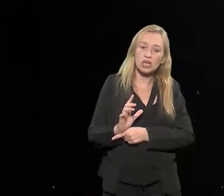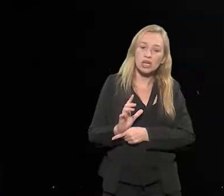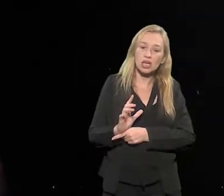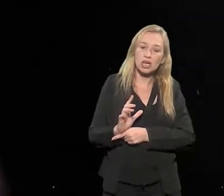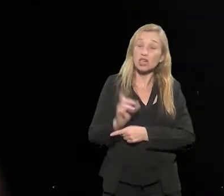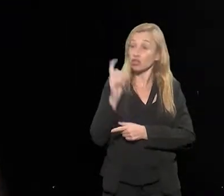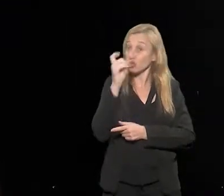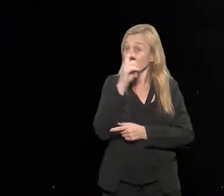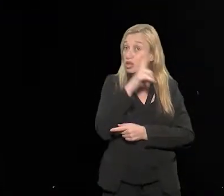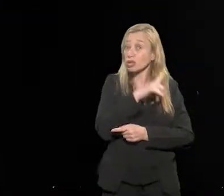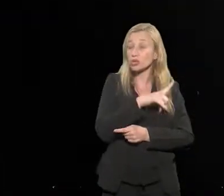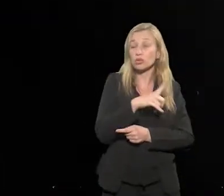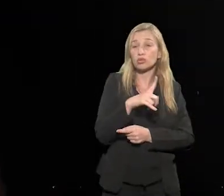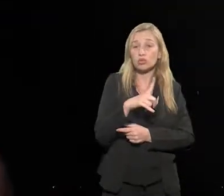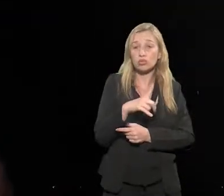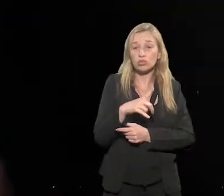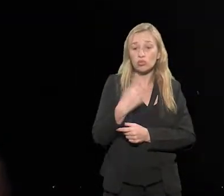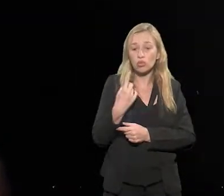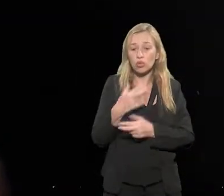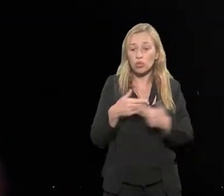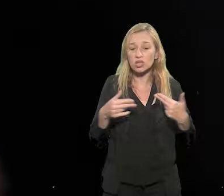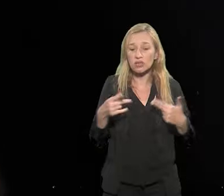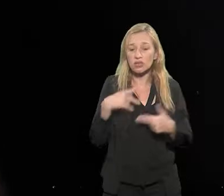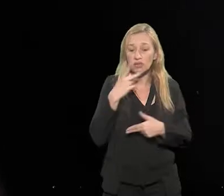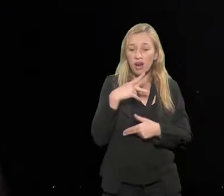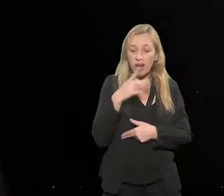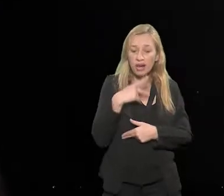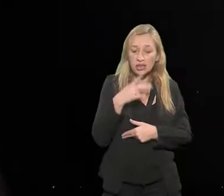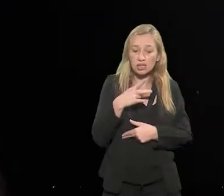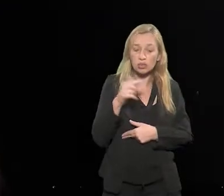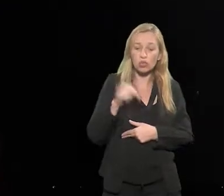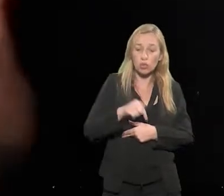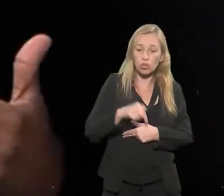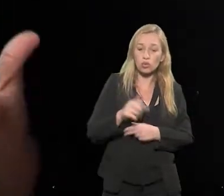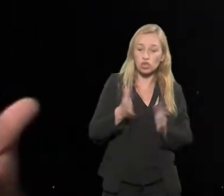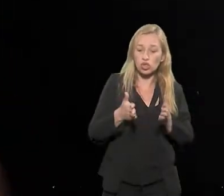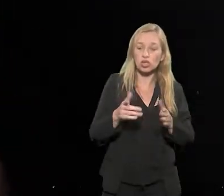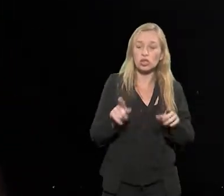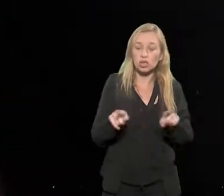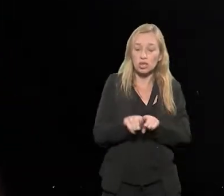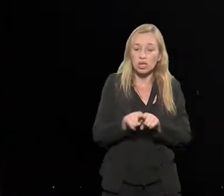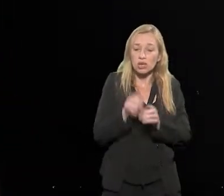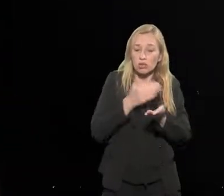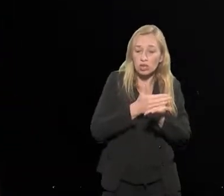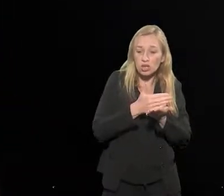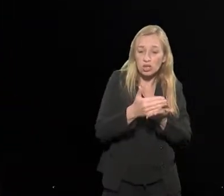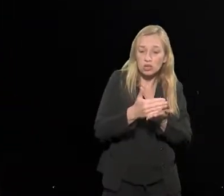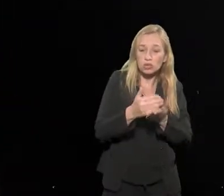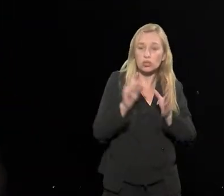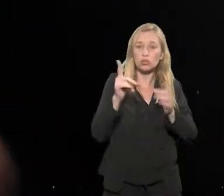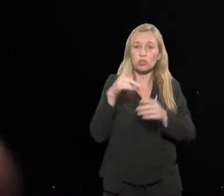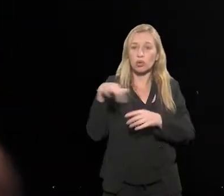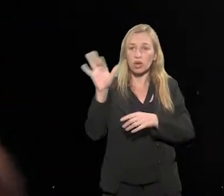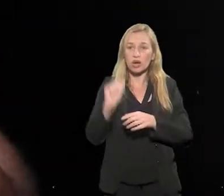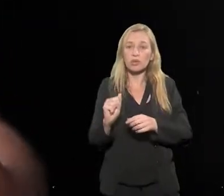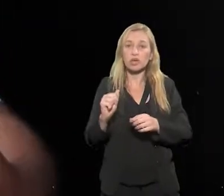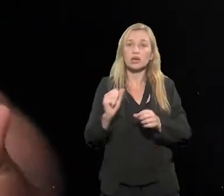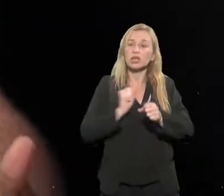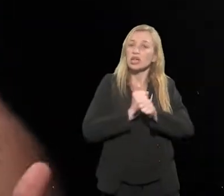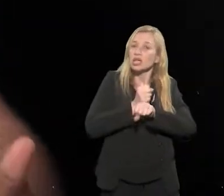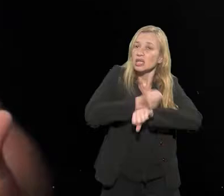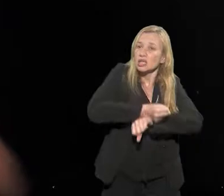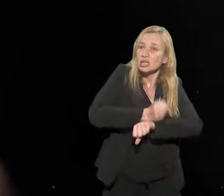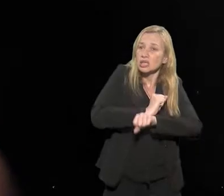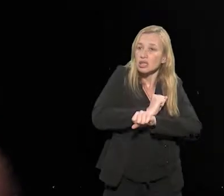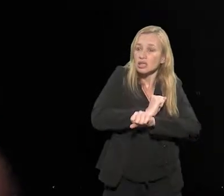assim. Uma coisa que foi falada aqui hoje também no texto de abertura do programa, né, dessa